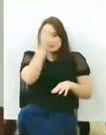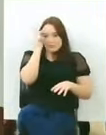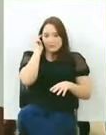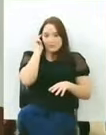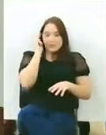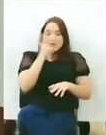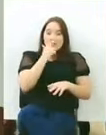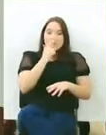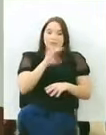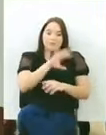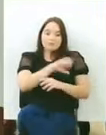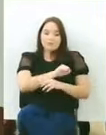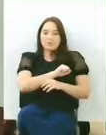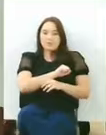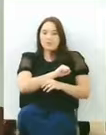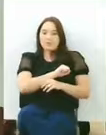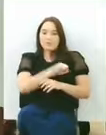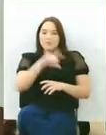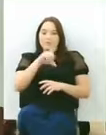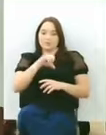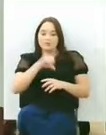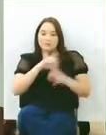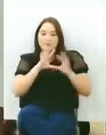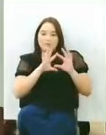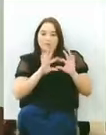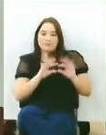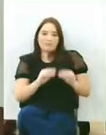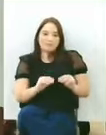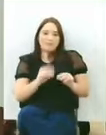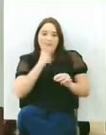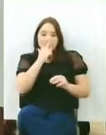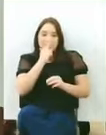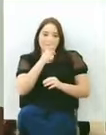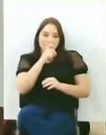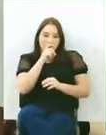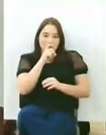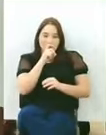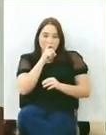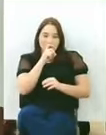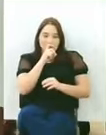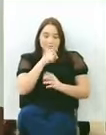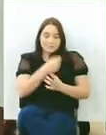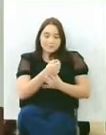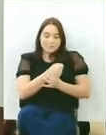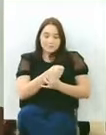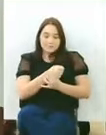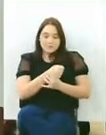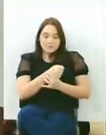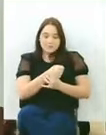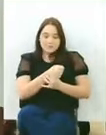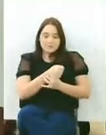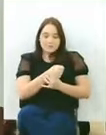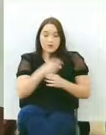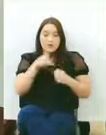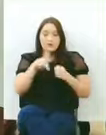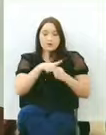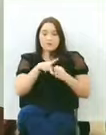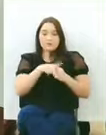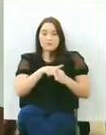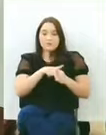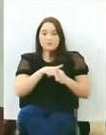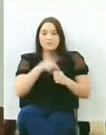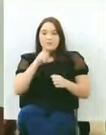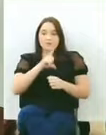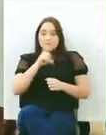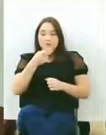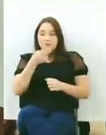é sinal de que o nosso amor, ele tem andado meio frio, precisando ser aquecido. Pedro, ele